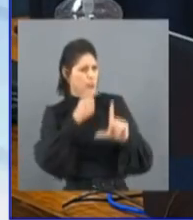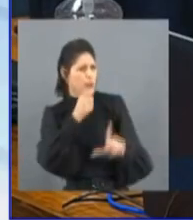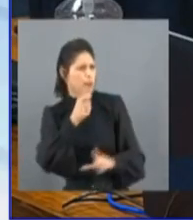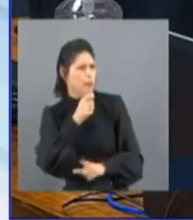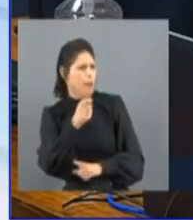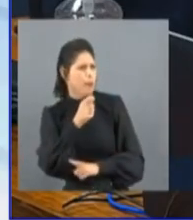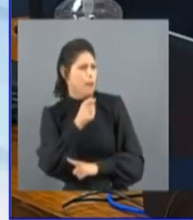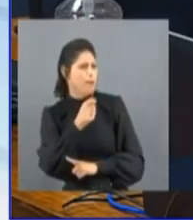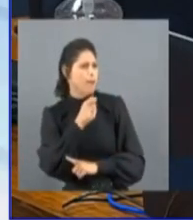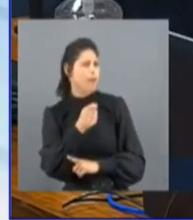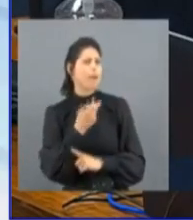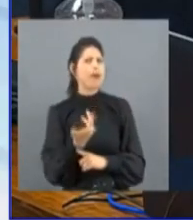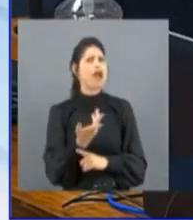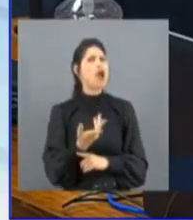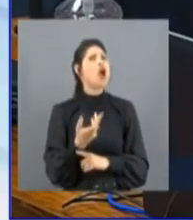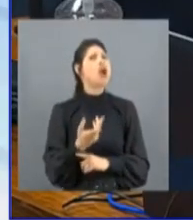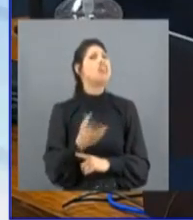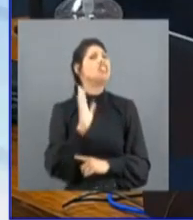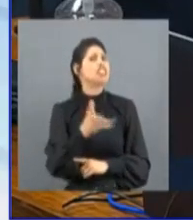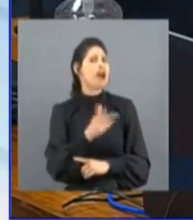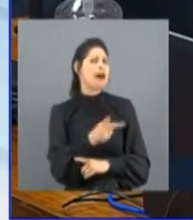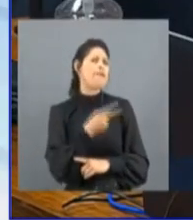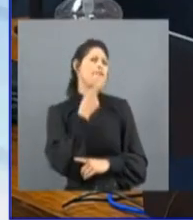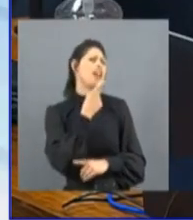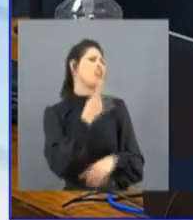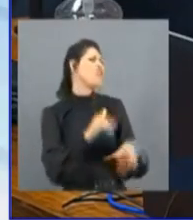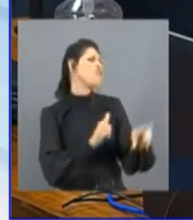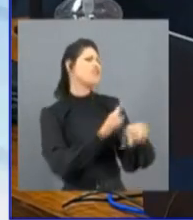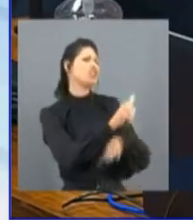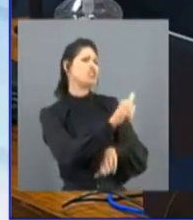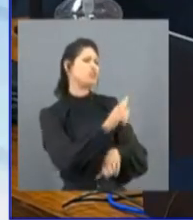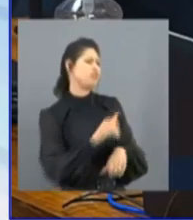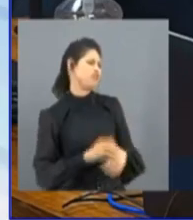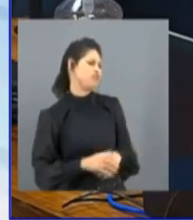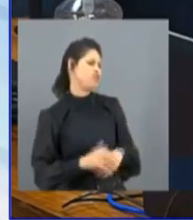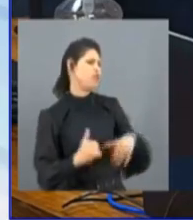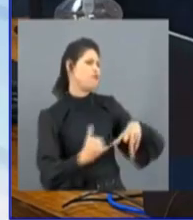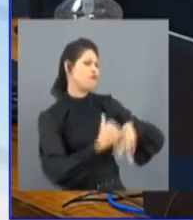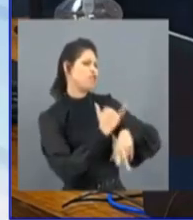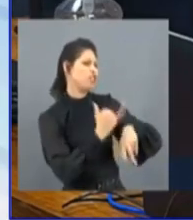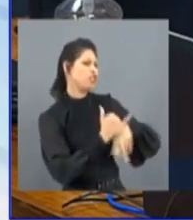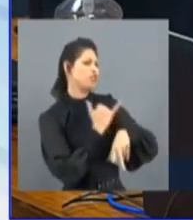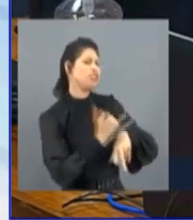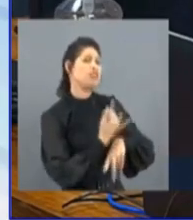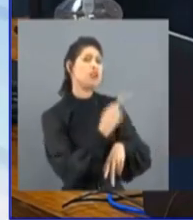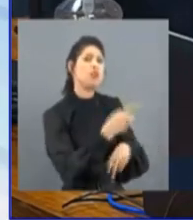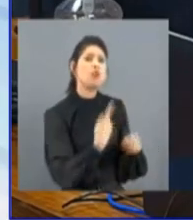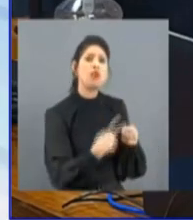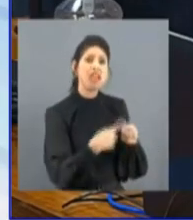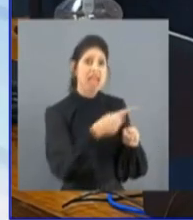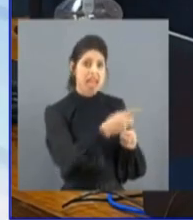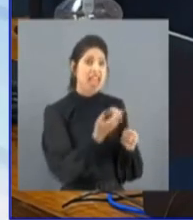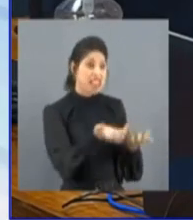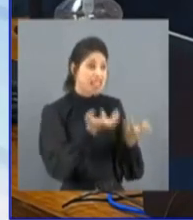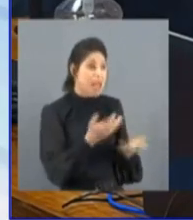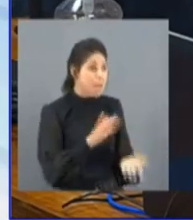Porque nada, combinar que... O impossível racismo regressa. vida do branco.